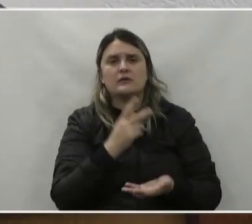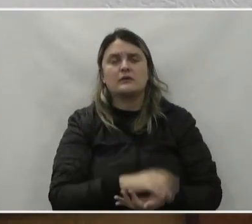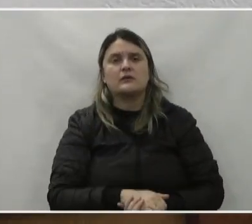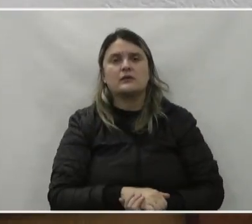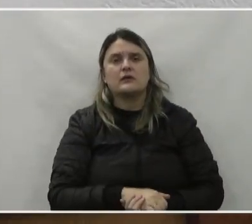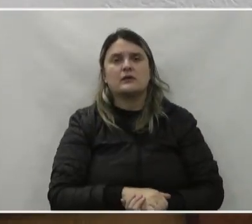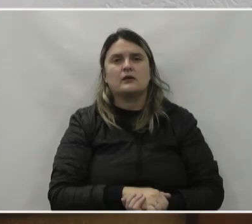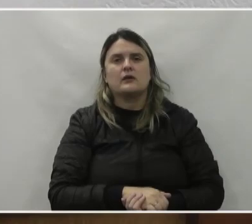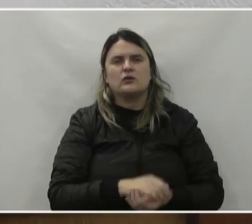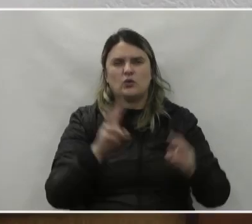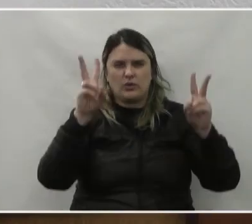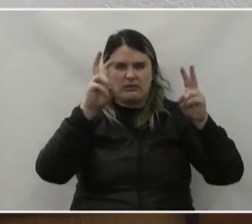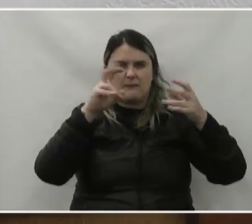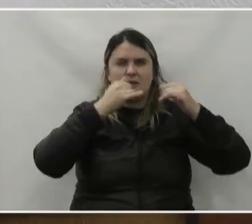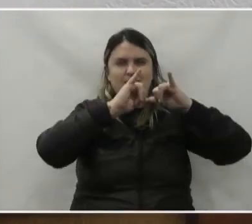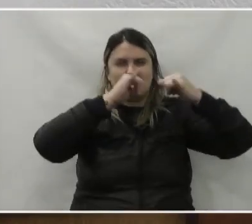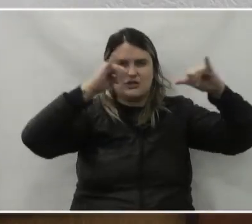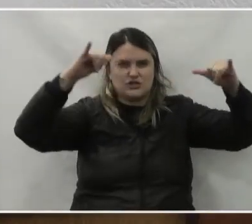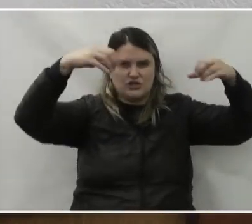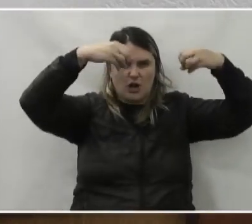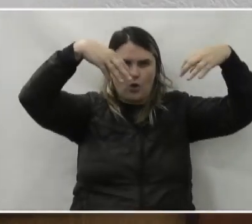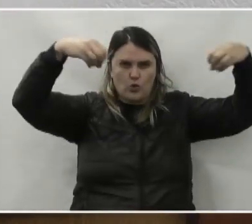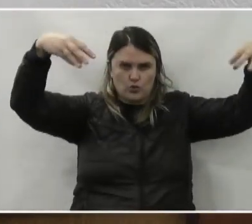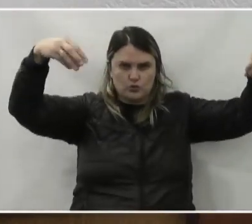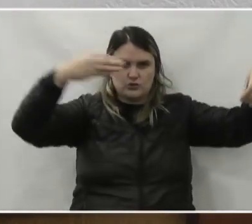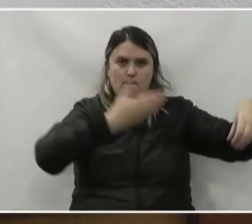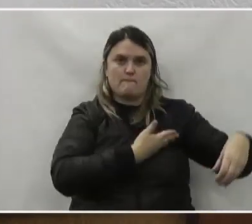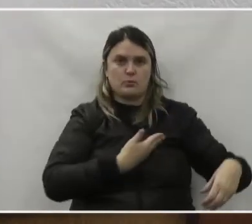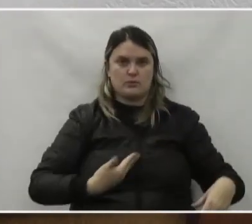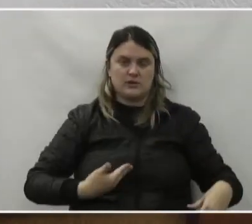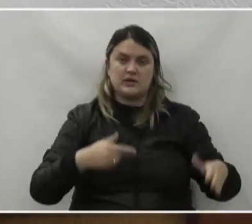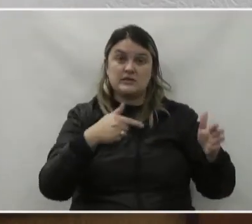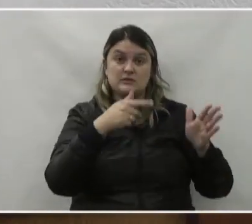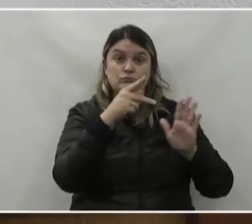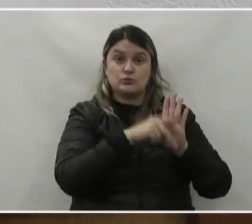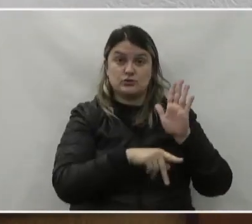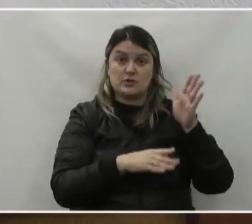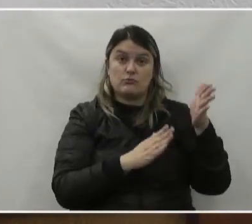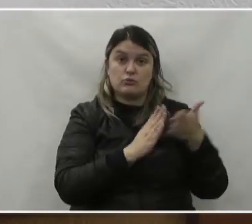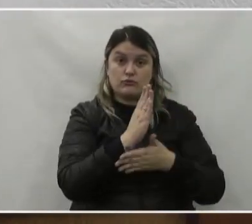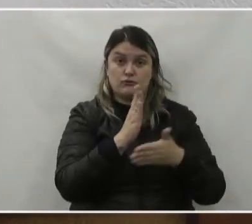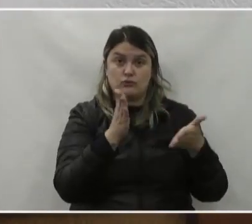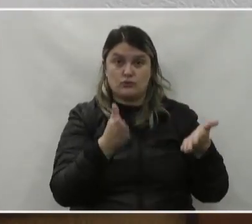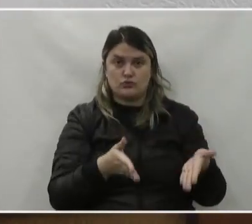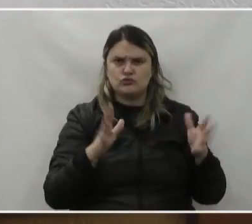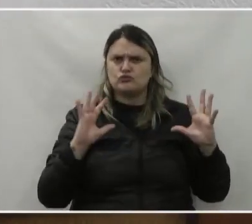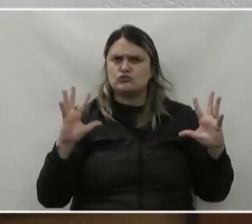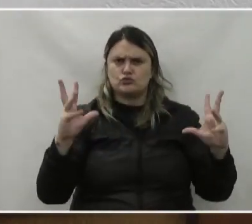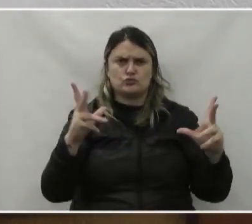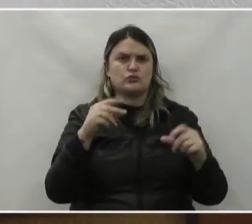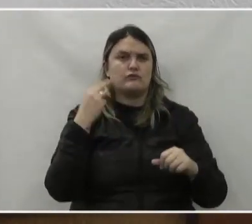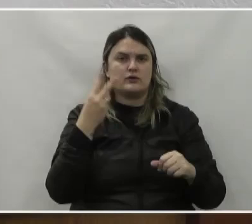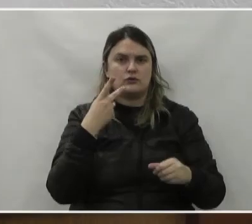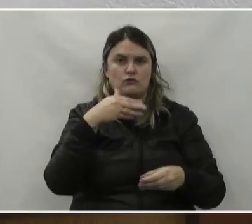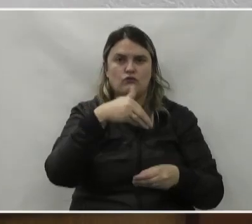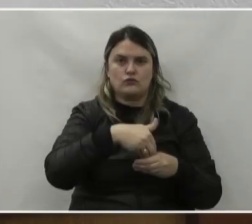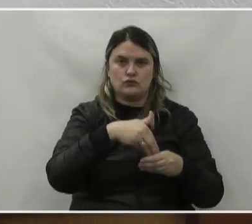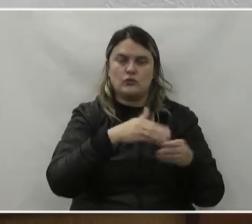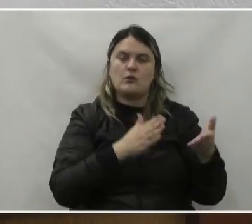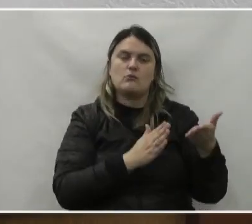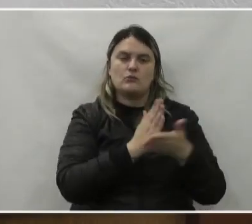da iluminação pública, né? Projeto aprovado hoje por unanimidade dos